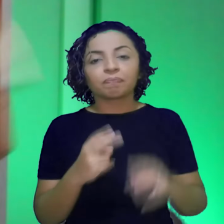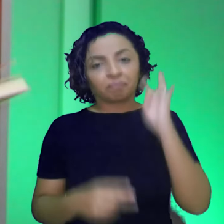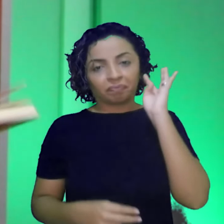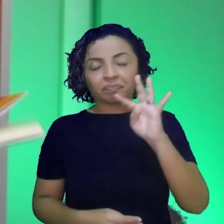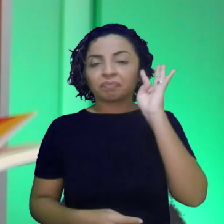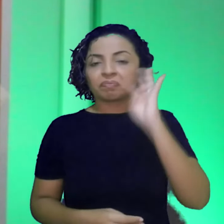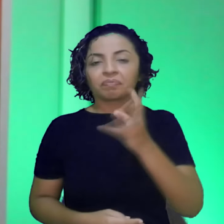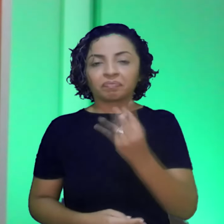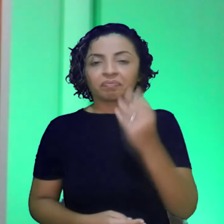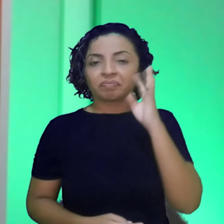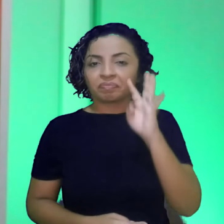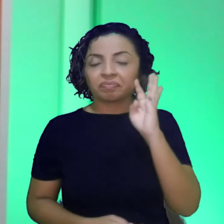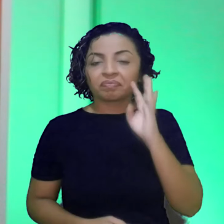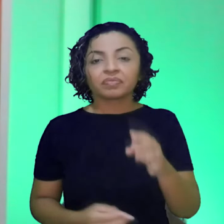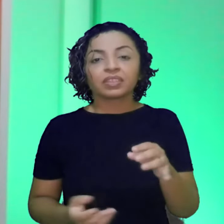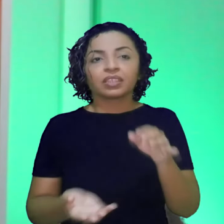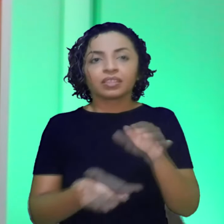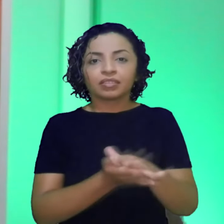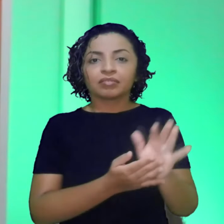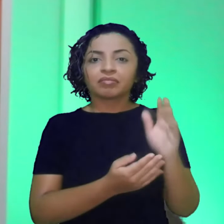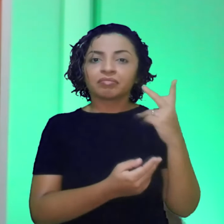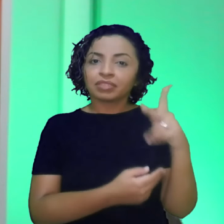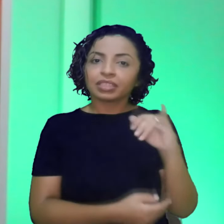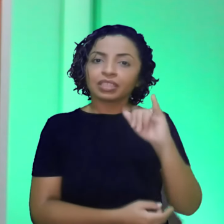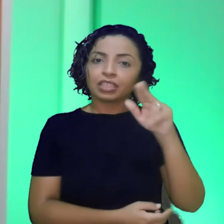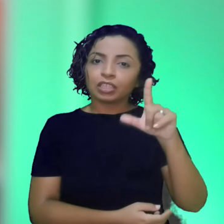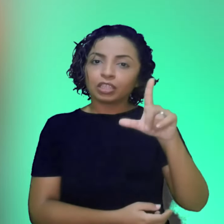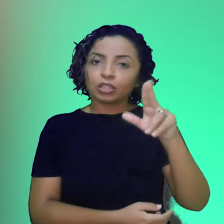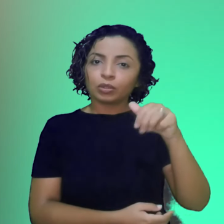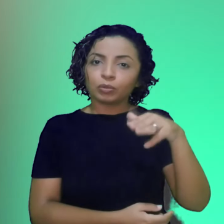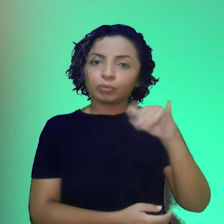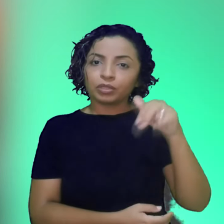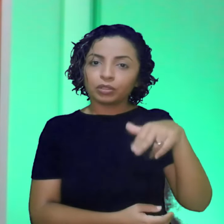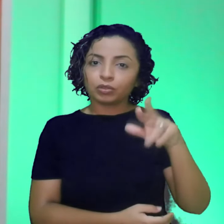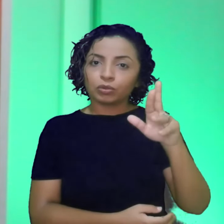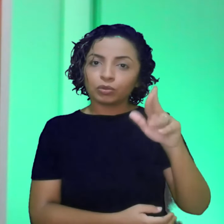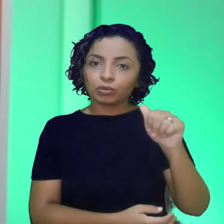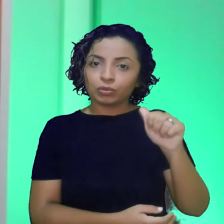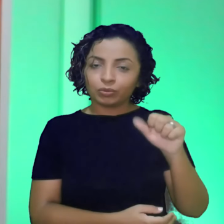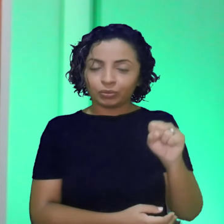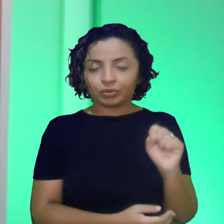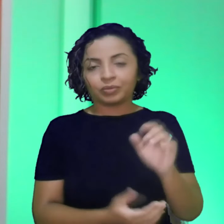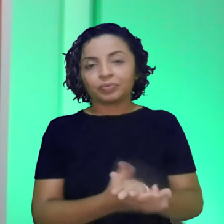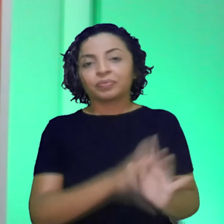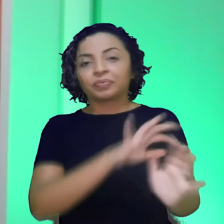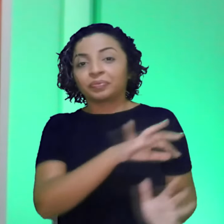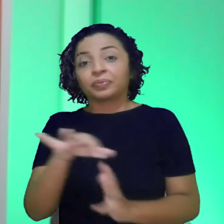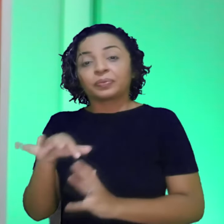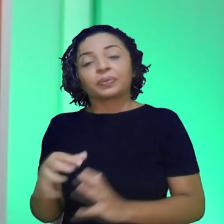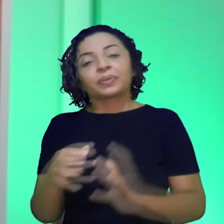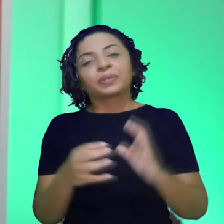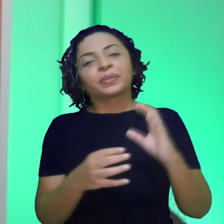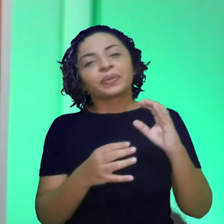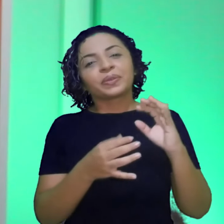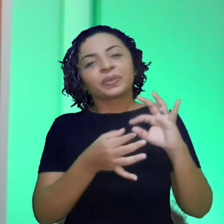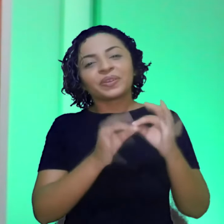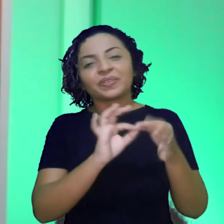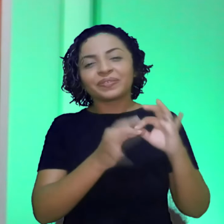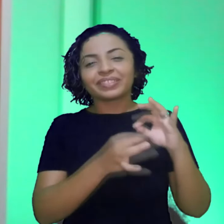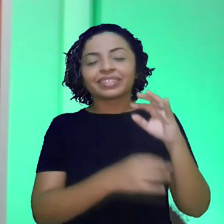Legal, muito legal os lançamentos da Iluminuras, pessoal. Muito obrigado. Oficina Raquel, nossos queridos da Oficina